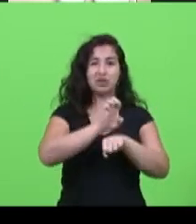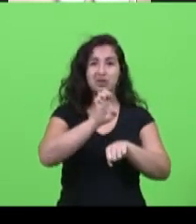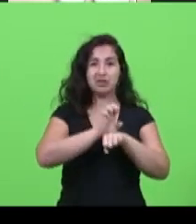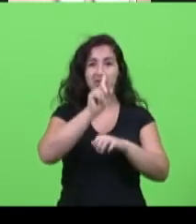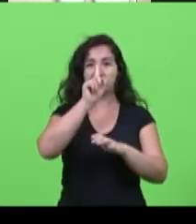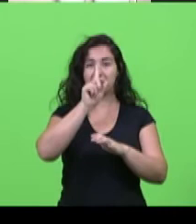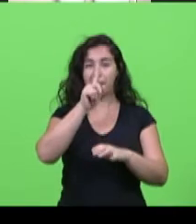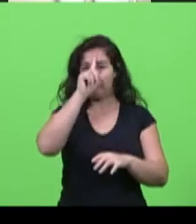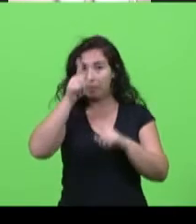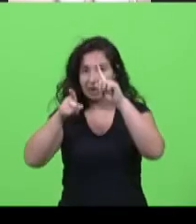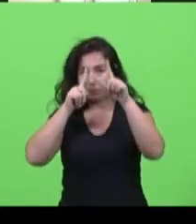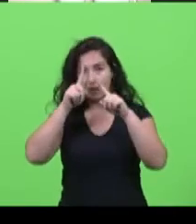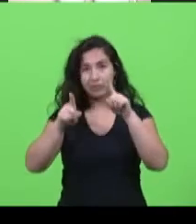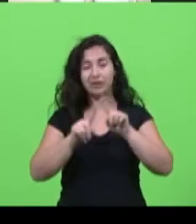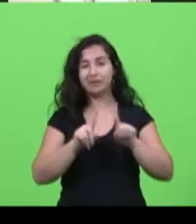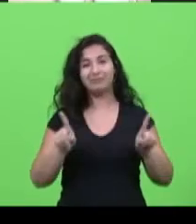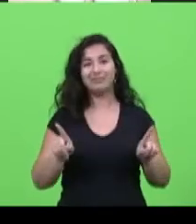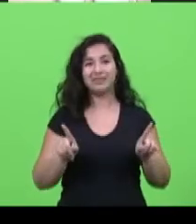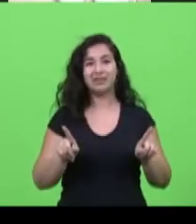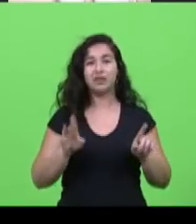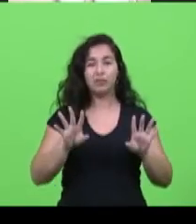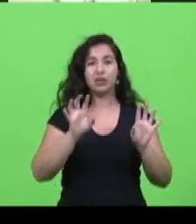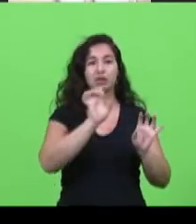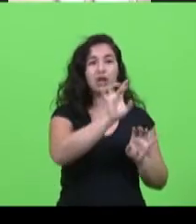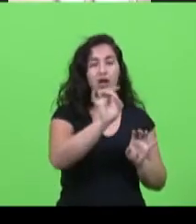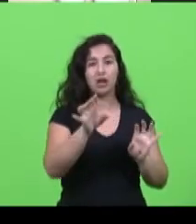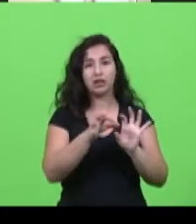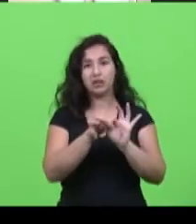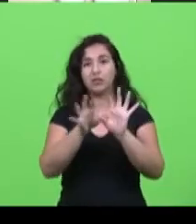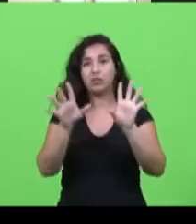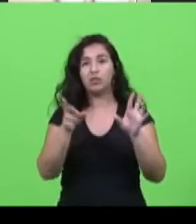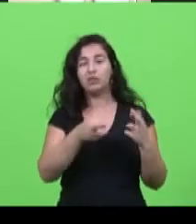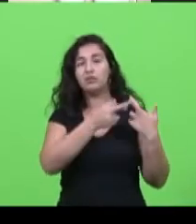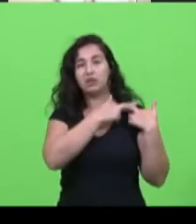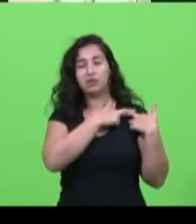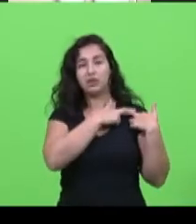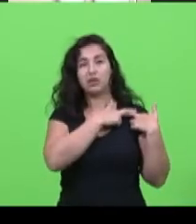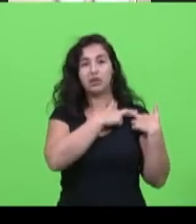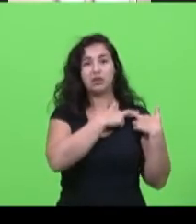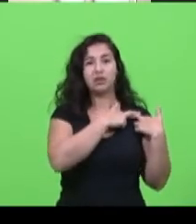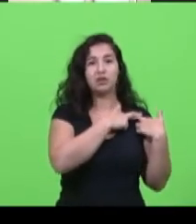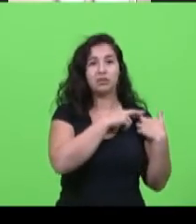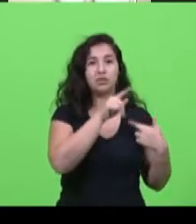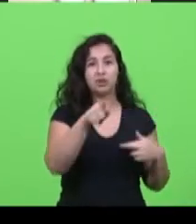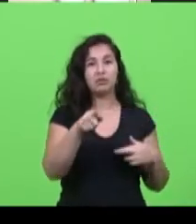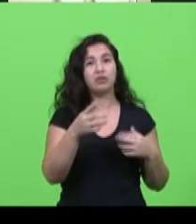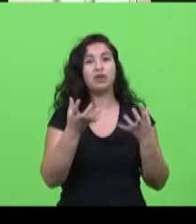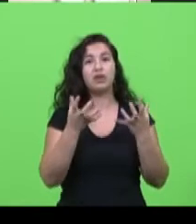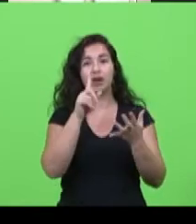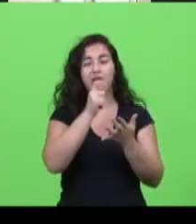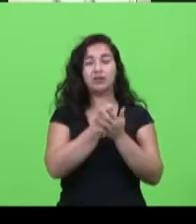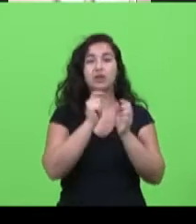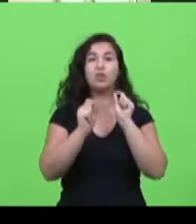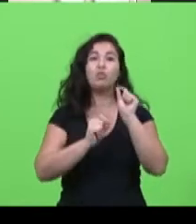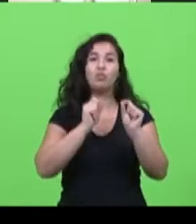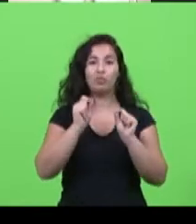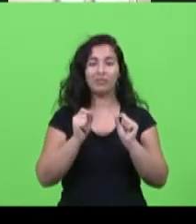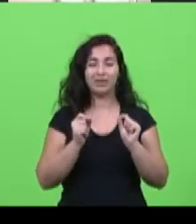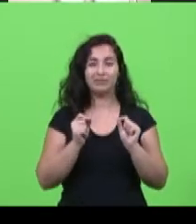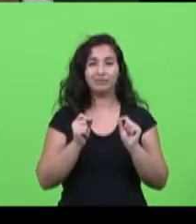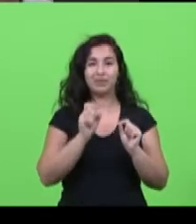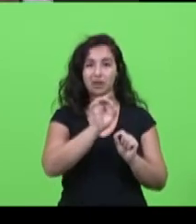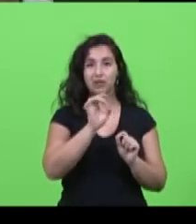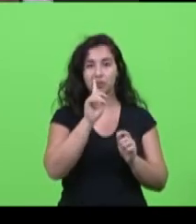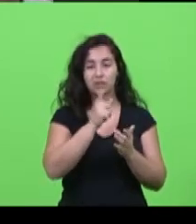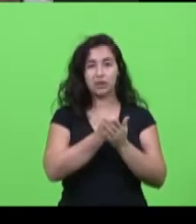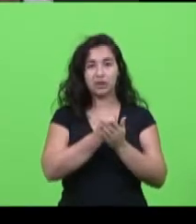vidas. Eu acho que nós temos que dar essa liberdade para cada escola definir a orientação que acha melhor juntamente com os pais e os alunos. Por